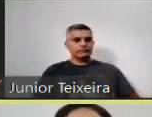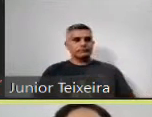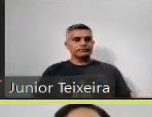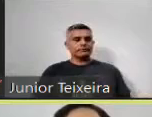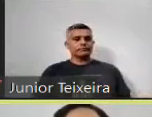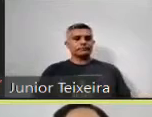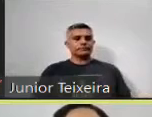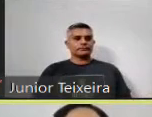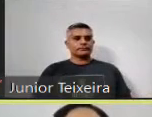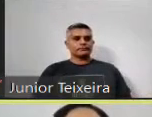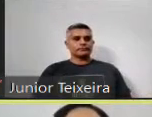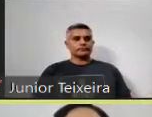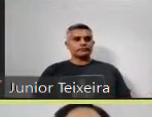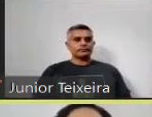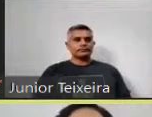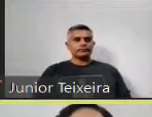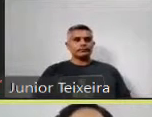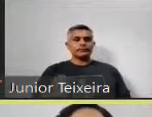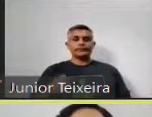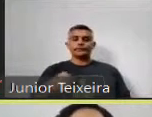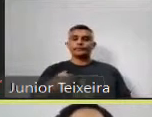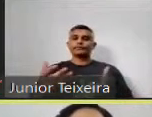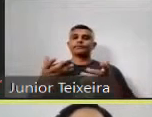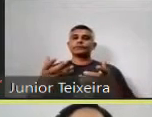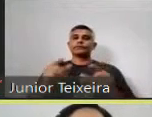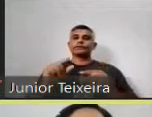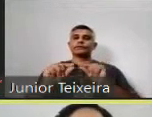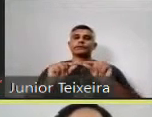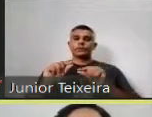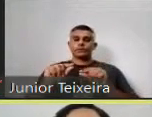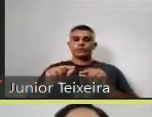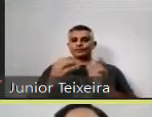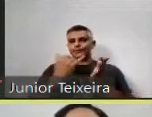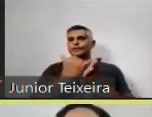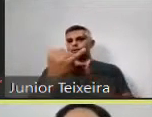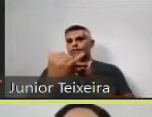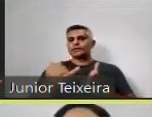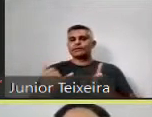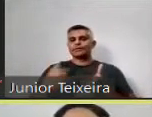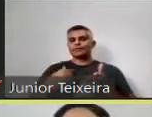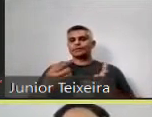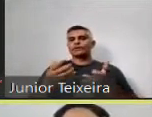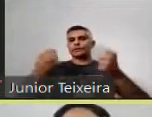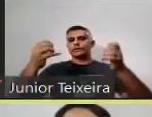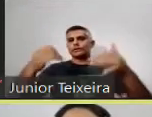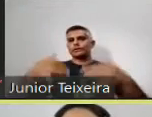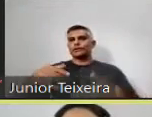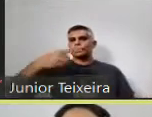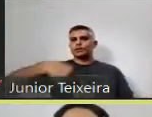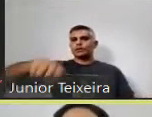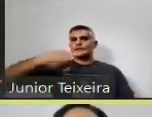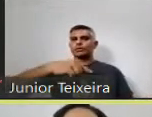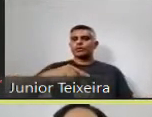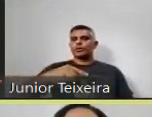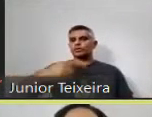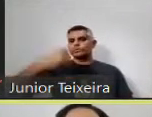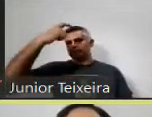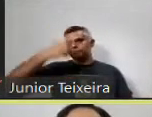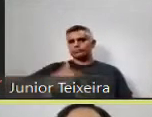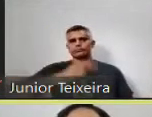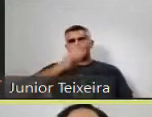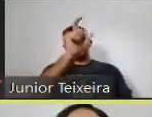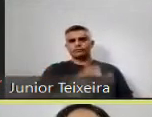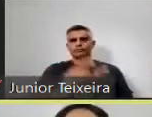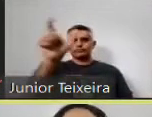tema, eu parto, né, da ideia de que nós somos sujeitos históricos culturais, né, e que a